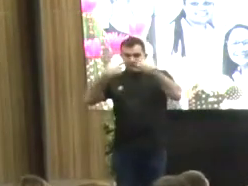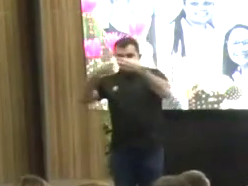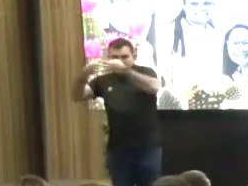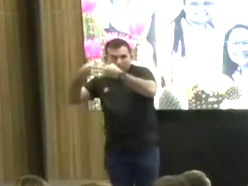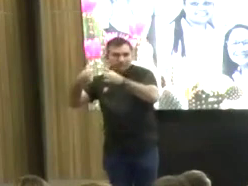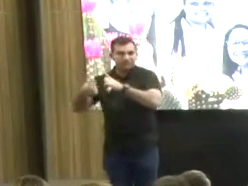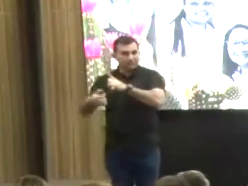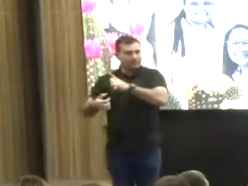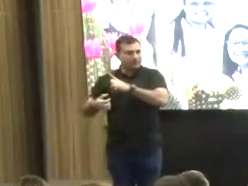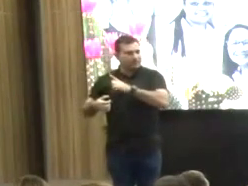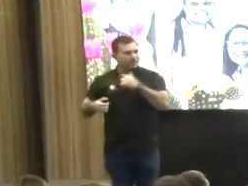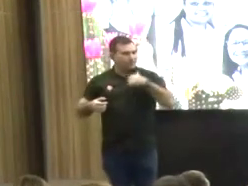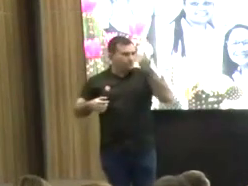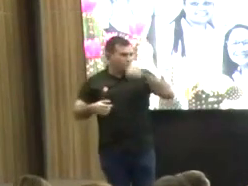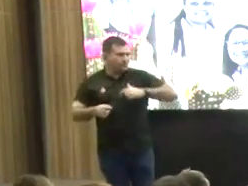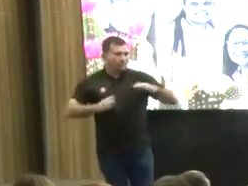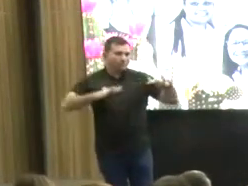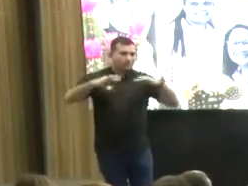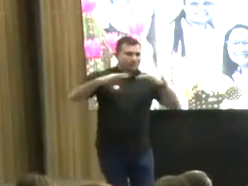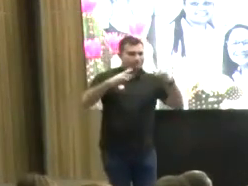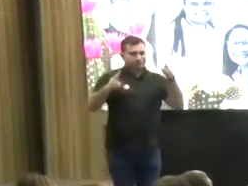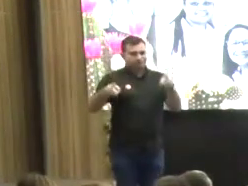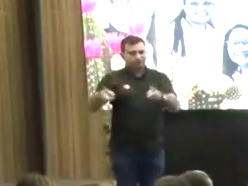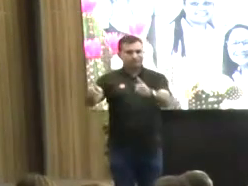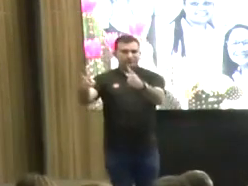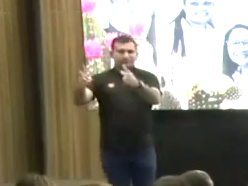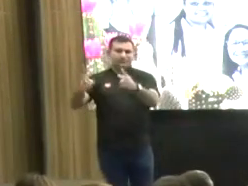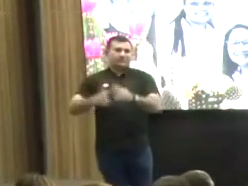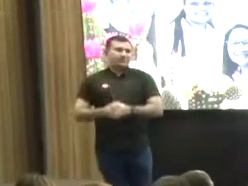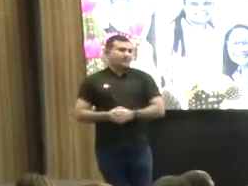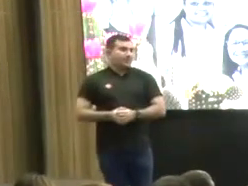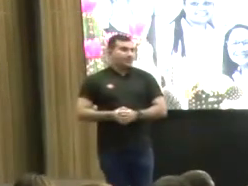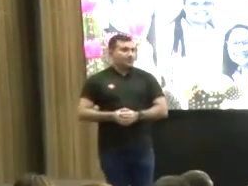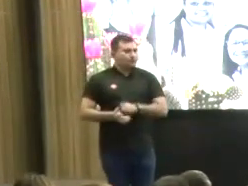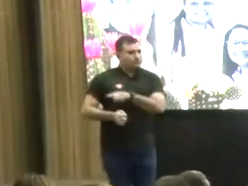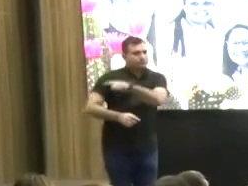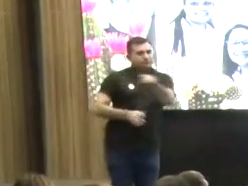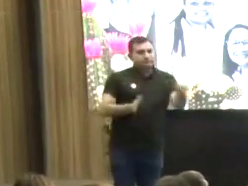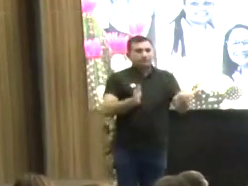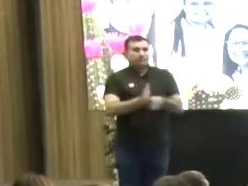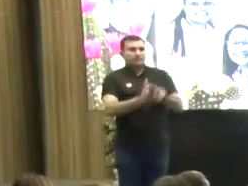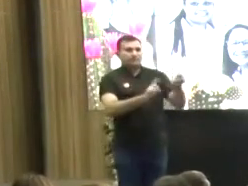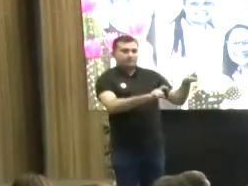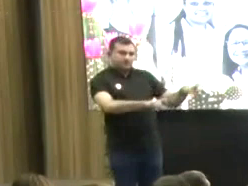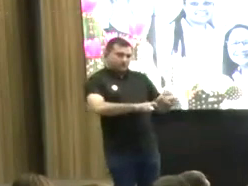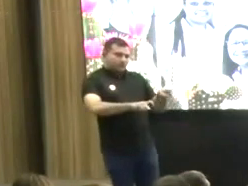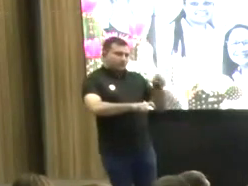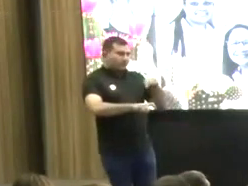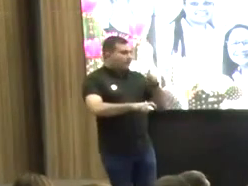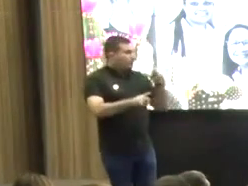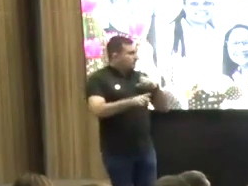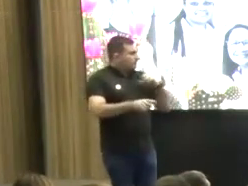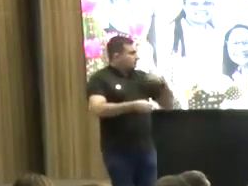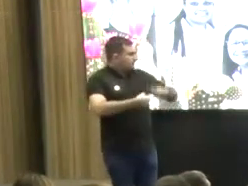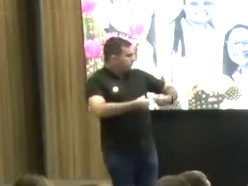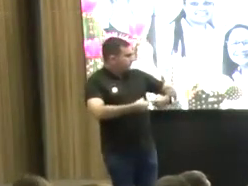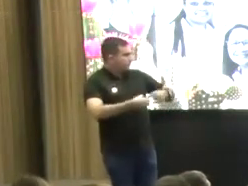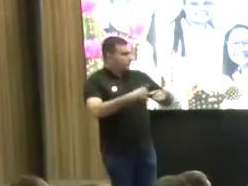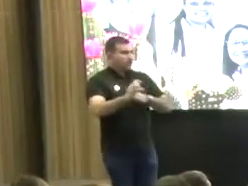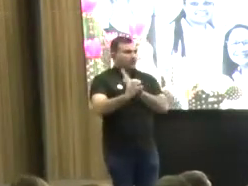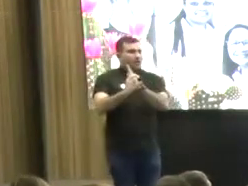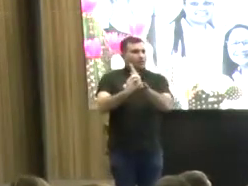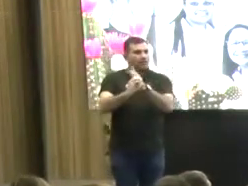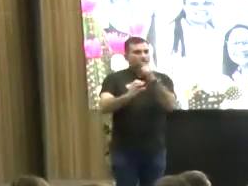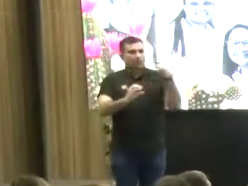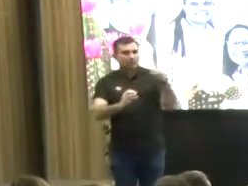movimento permanente e do horizonte. Quem é do sertão é da rocha, por exemplo, de Caicó,